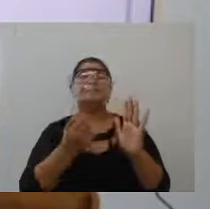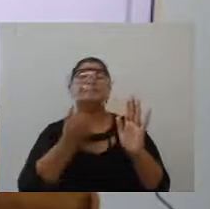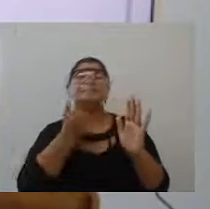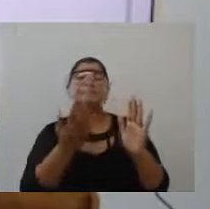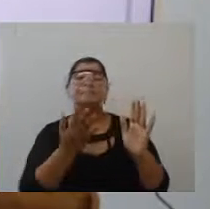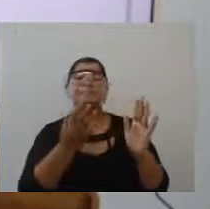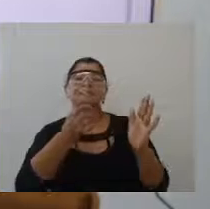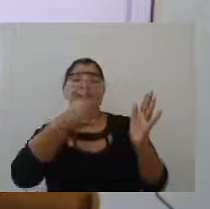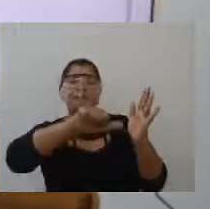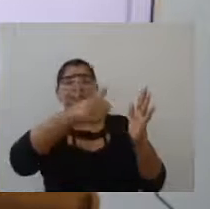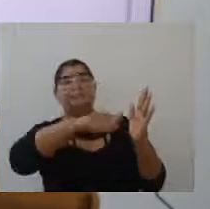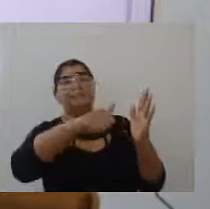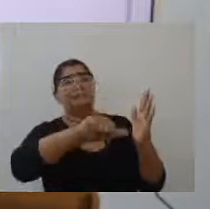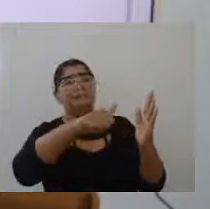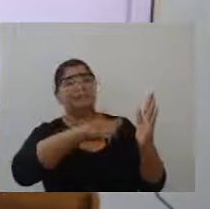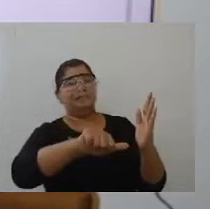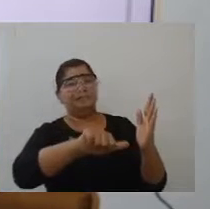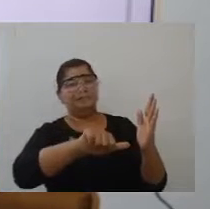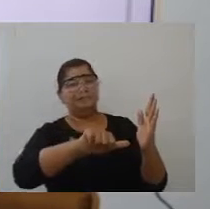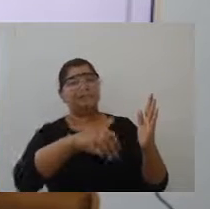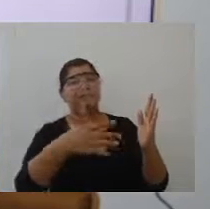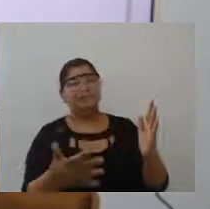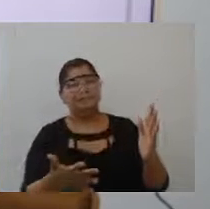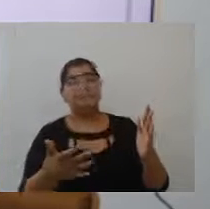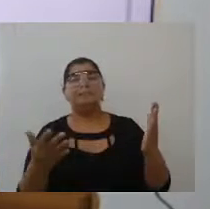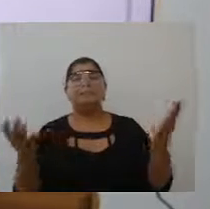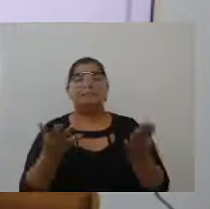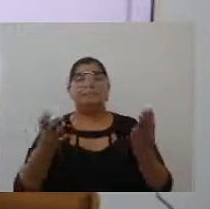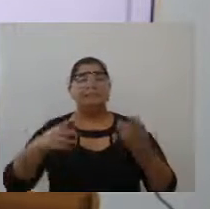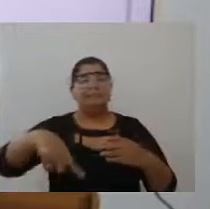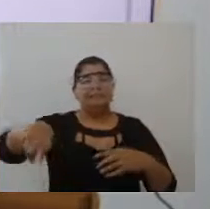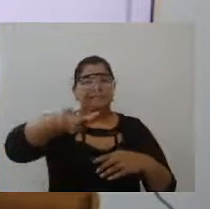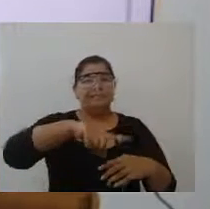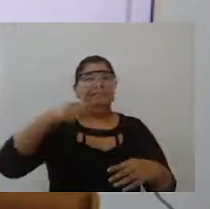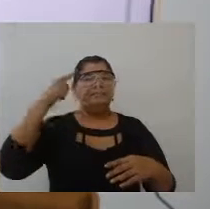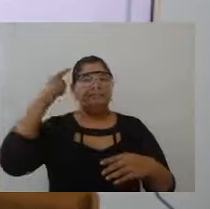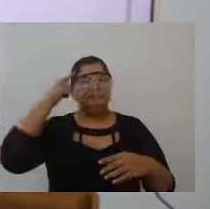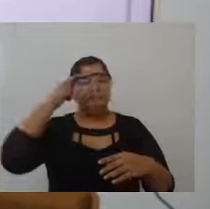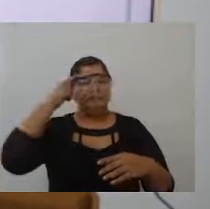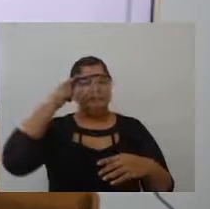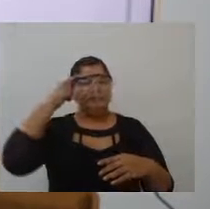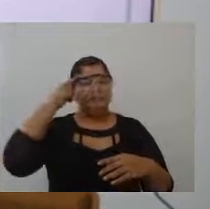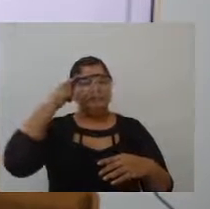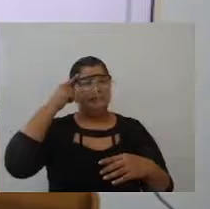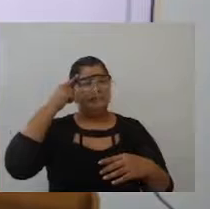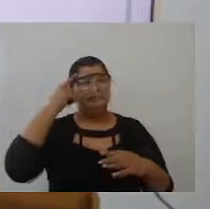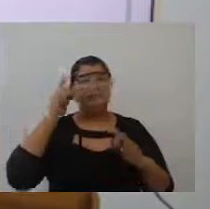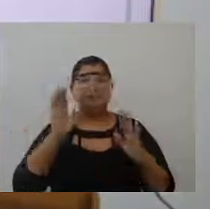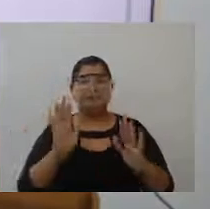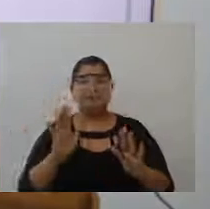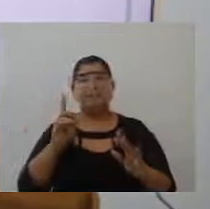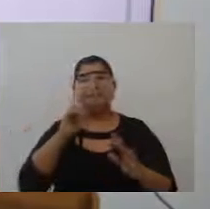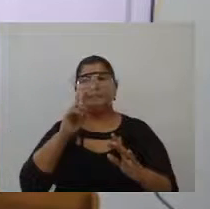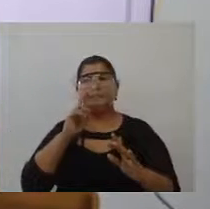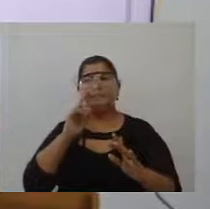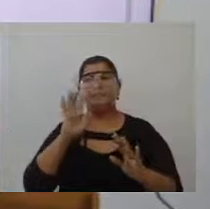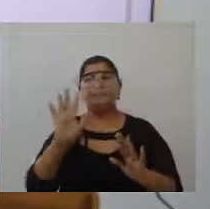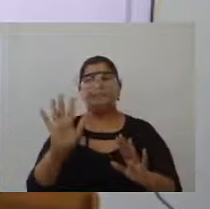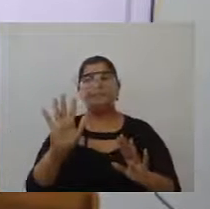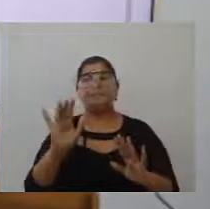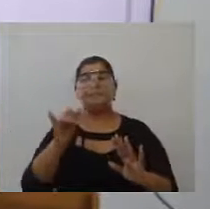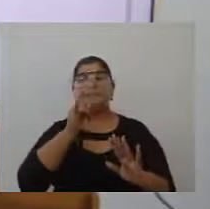fazer essa avaliação? Então agora eu convido você a pensar numa coisa. Eu convido vocês a pensar numa coisa. Eu venho para cá, dá